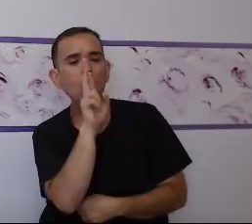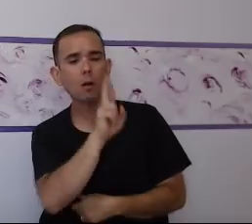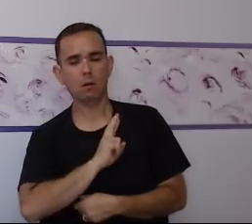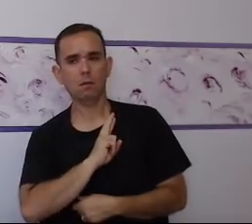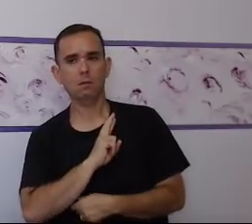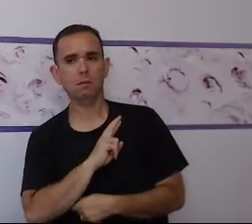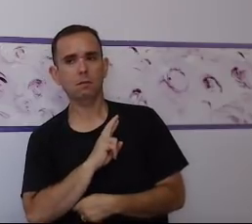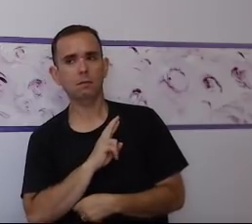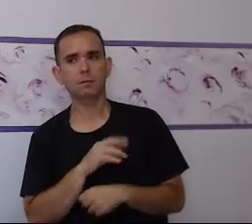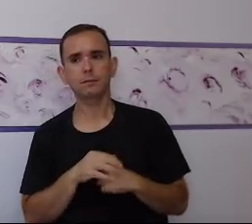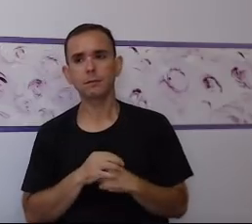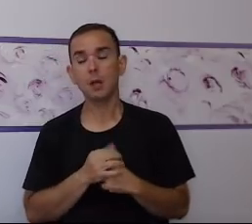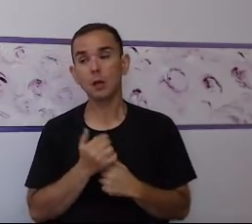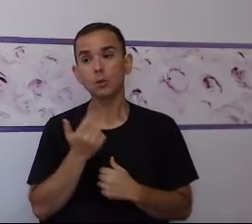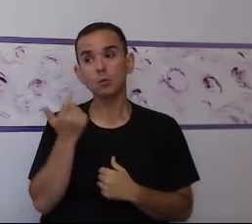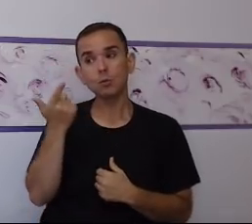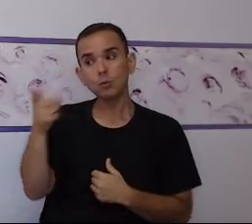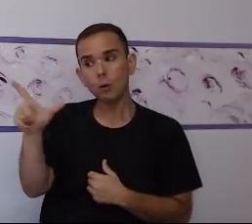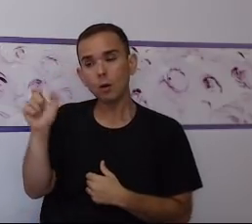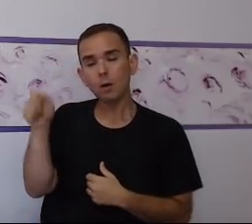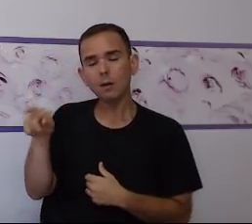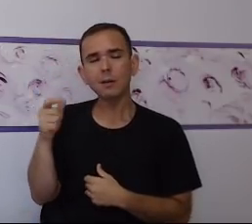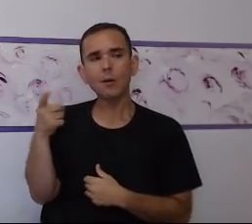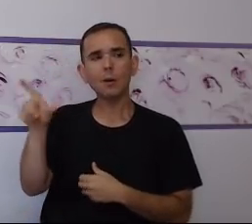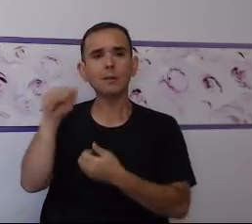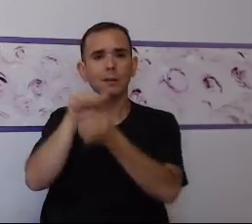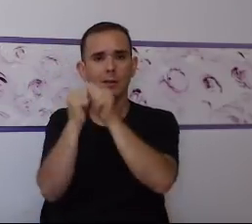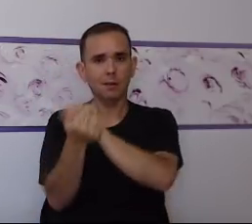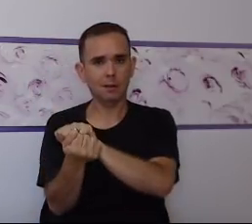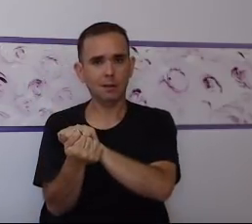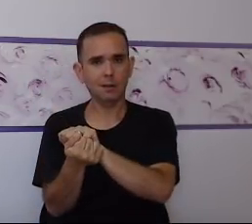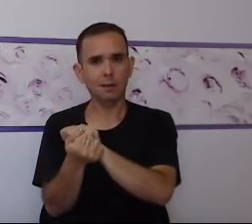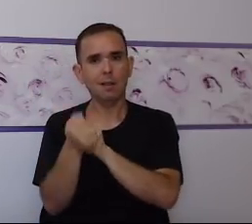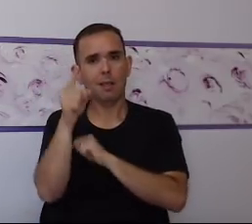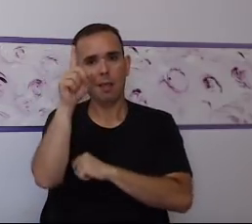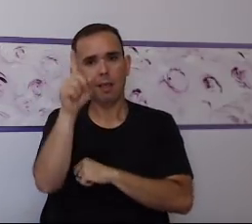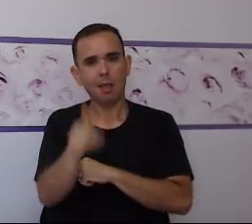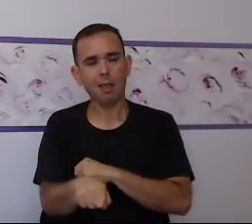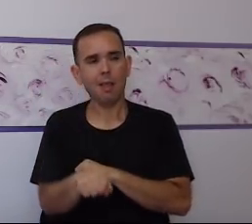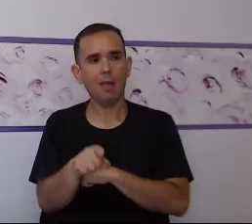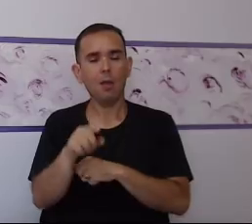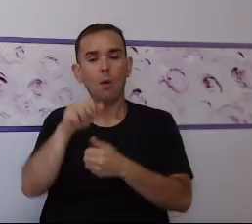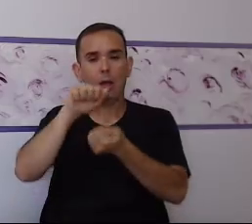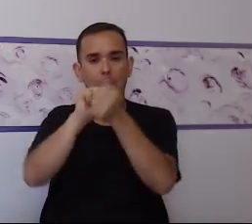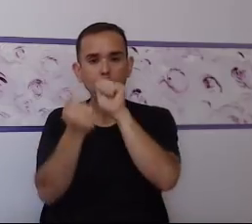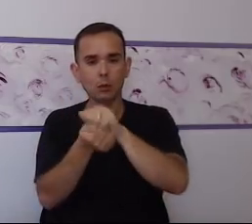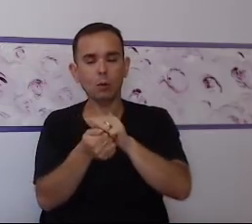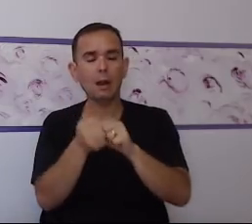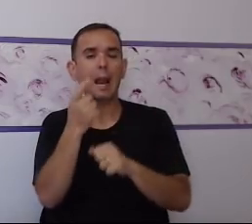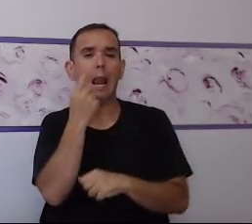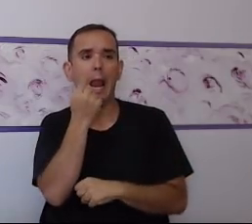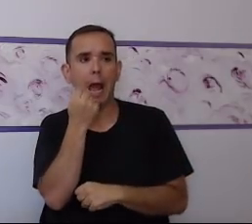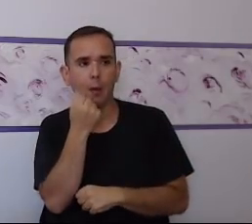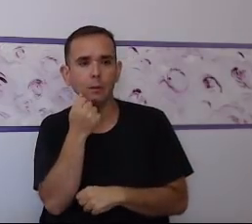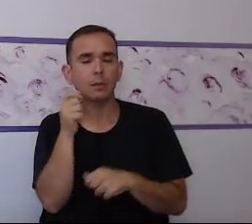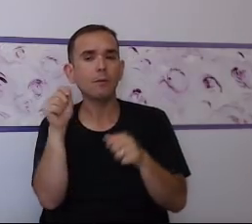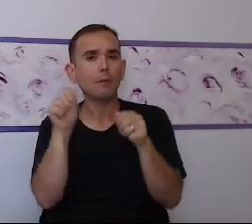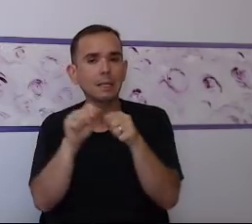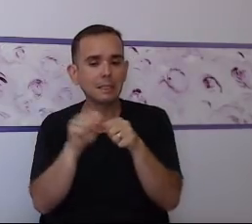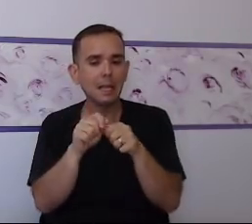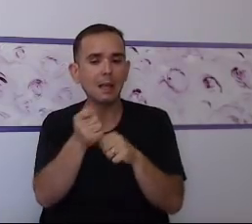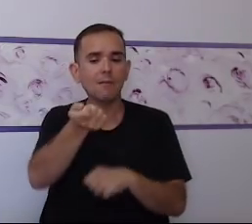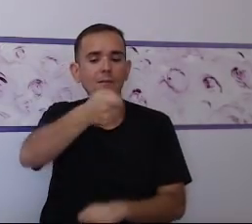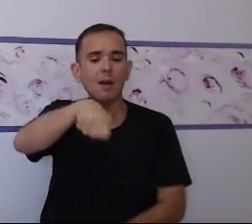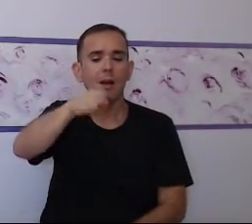aluno. Tá? Do outro lado, a gente tem um outro adaptador, que é um adaptador de lápis, que você encaixa a caneta para facilitar a